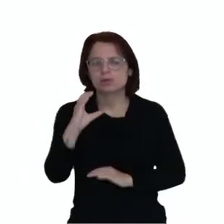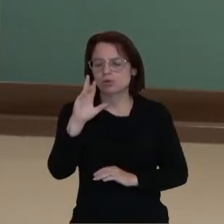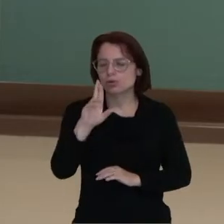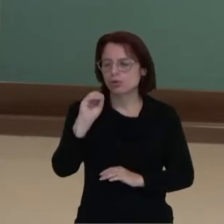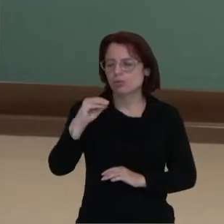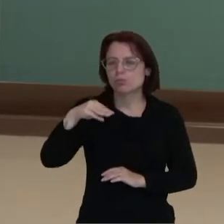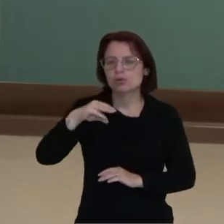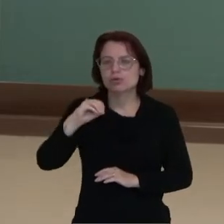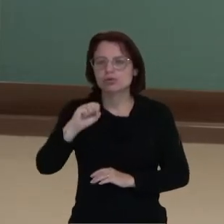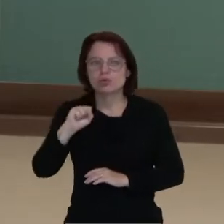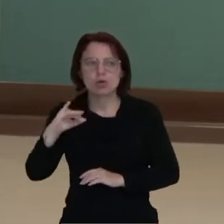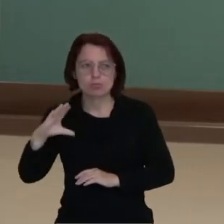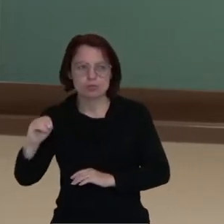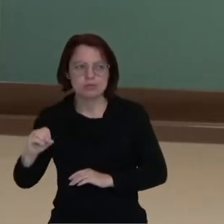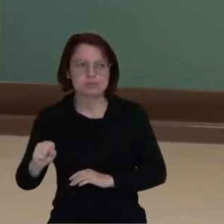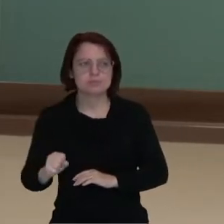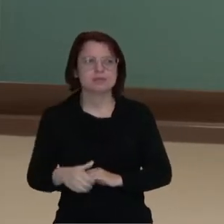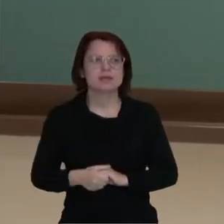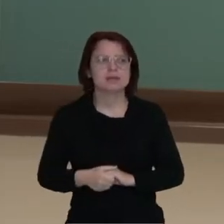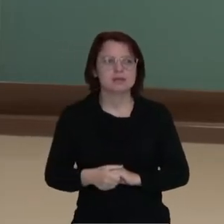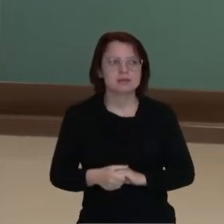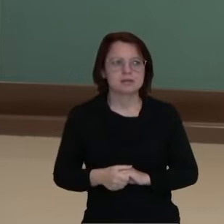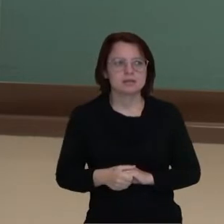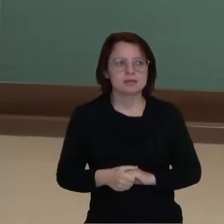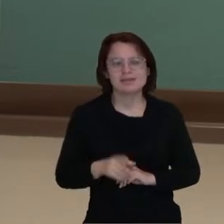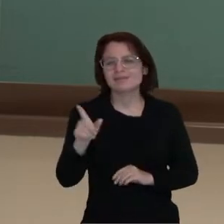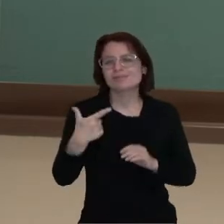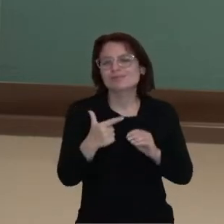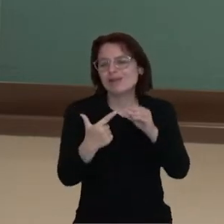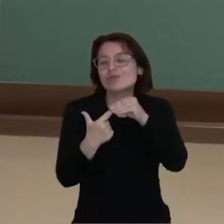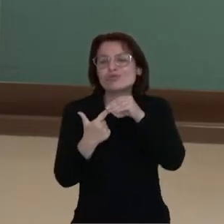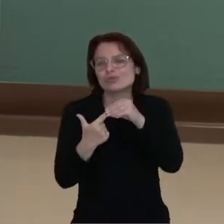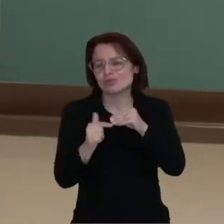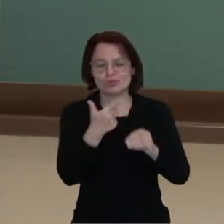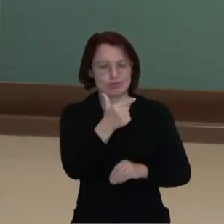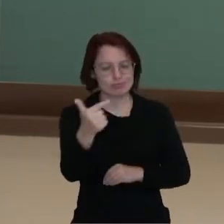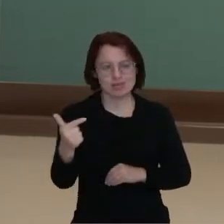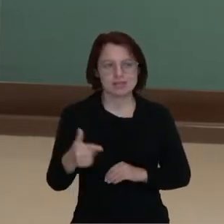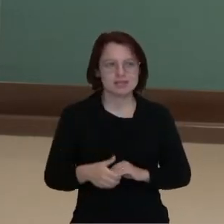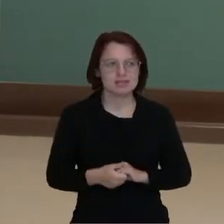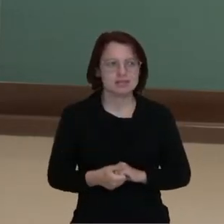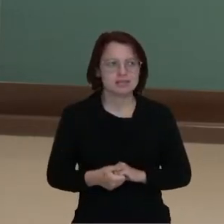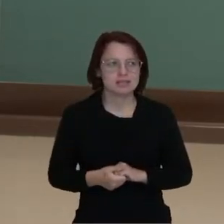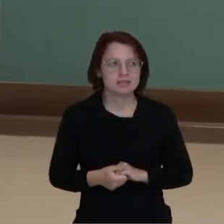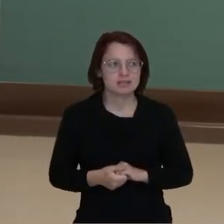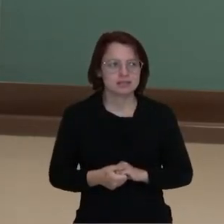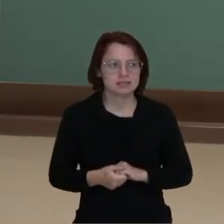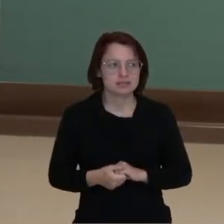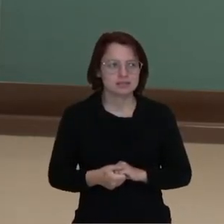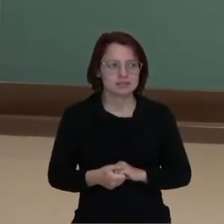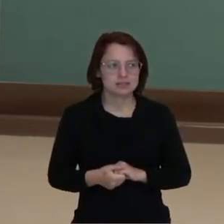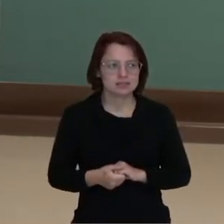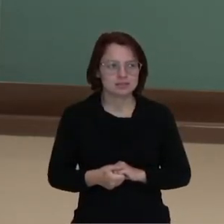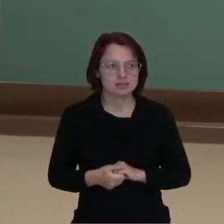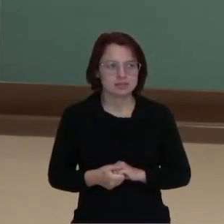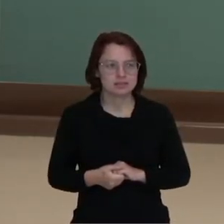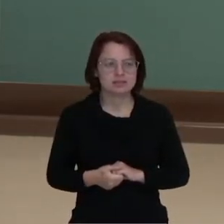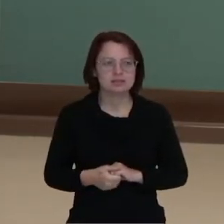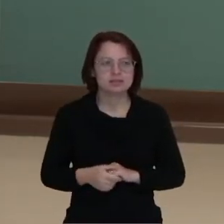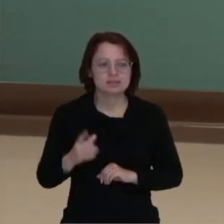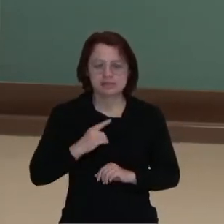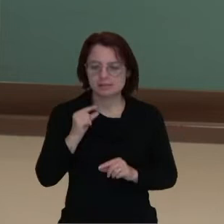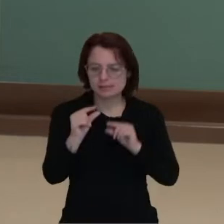DNA, ele não é único assim, ó, essa fita única. Ele é dividido em pedaços. Esses pedaços são chamados